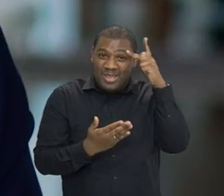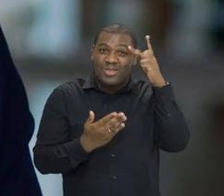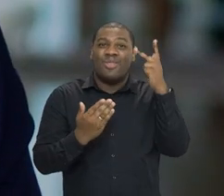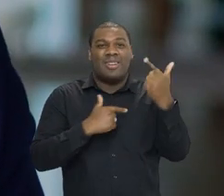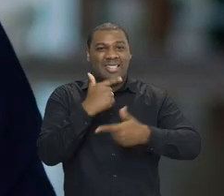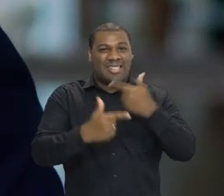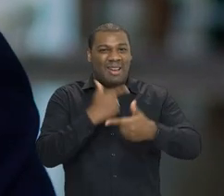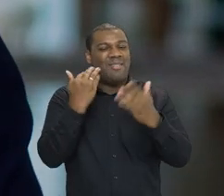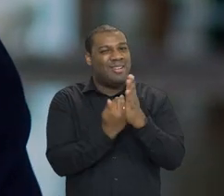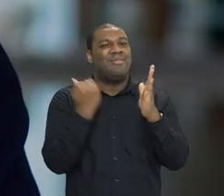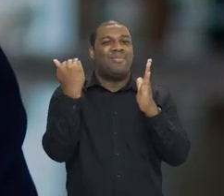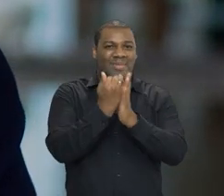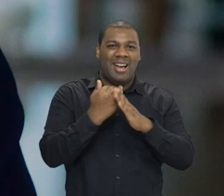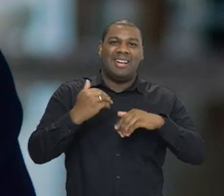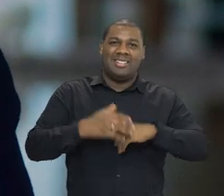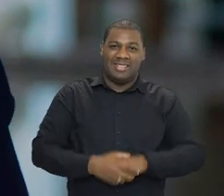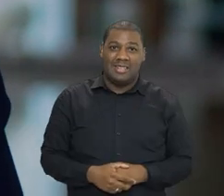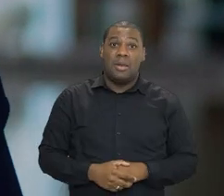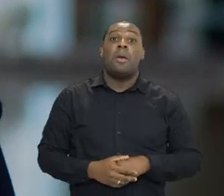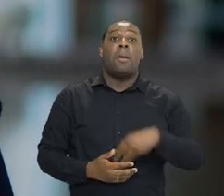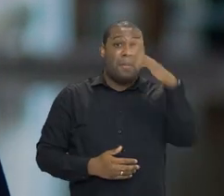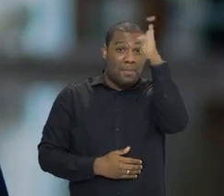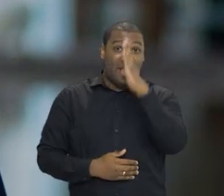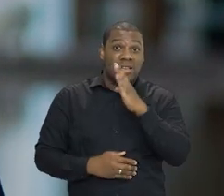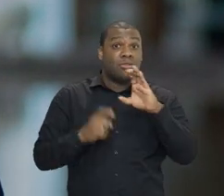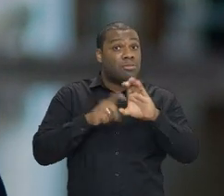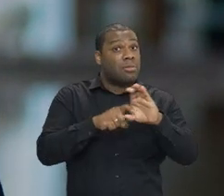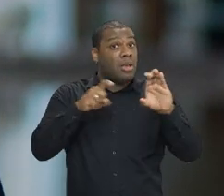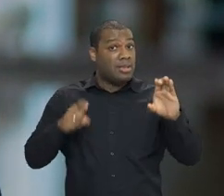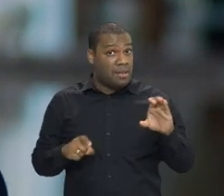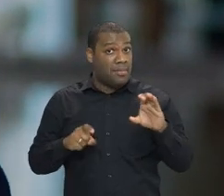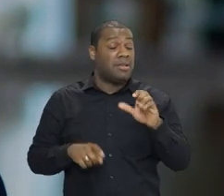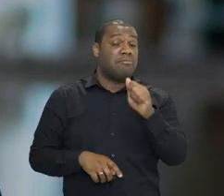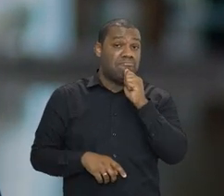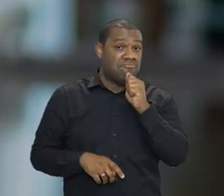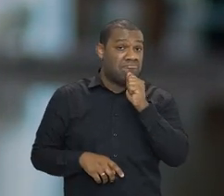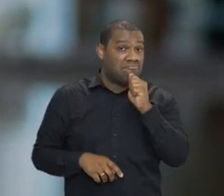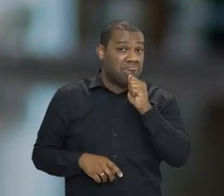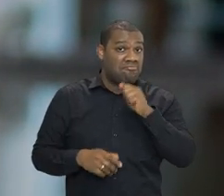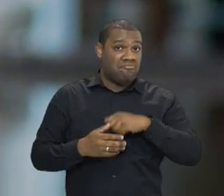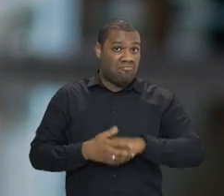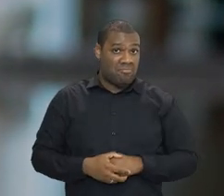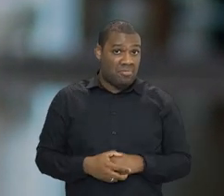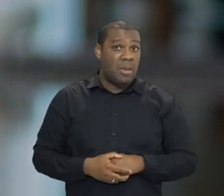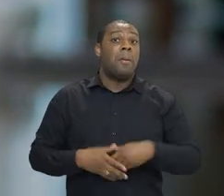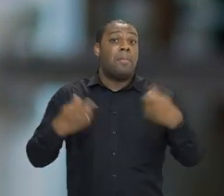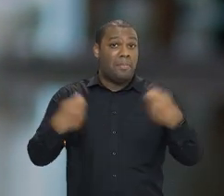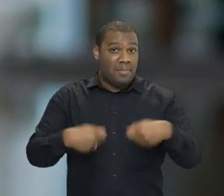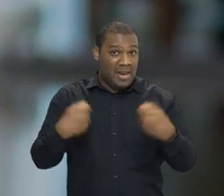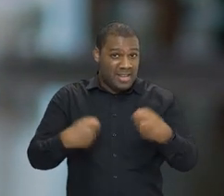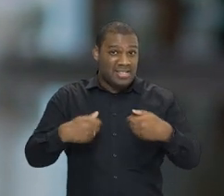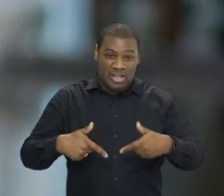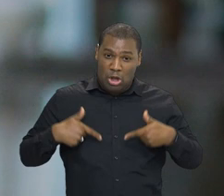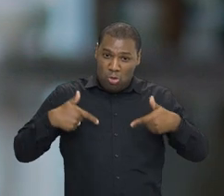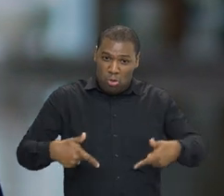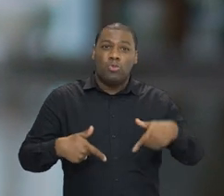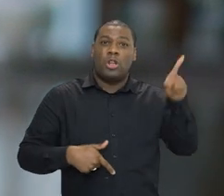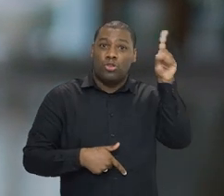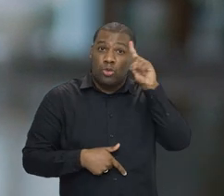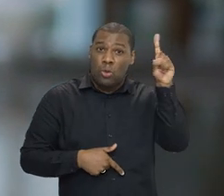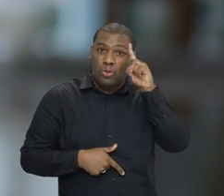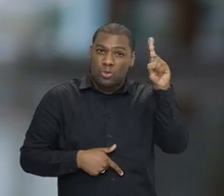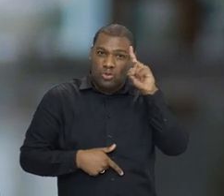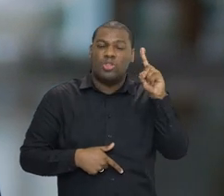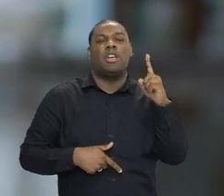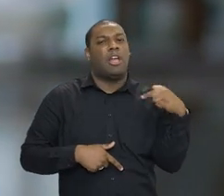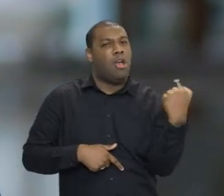Meus amigos e minhas amigas, a independência do Brasil ainda não está terminada. Ela precisa ser construída a cada